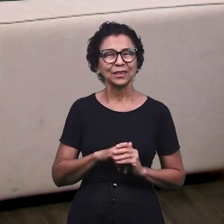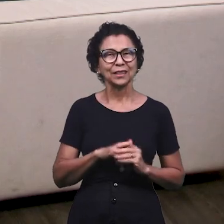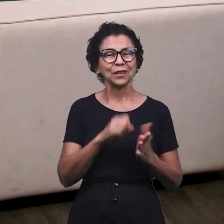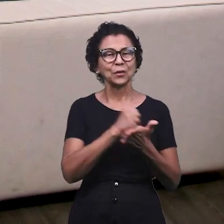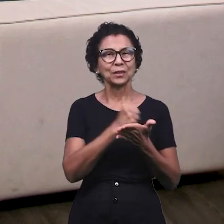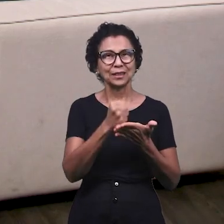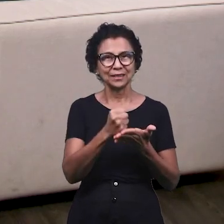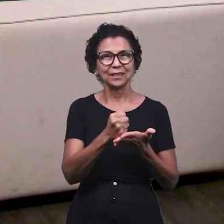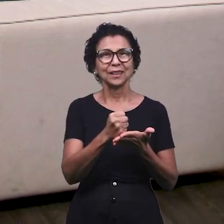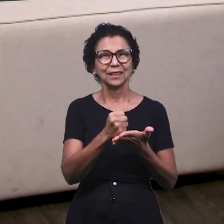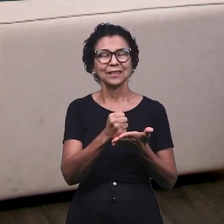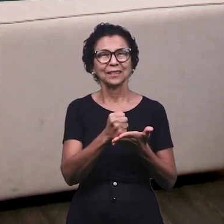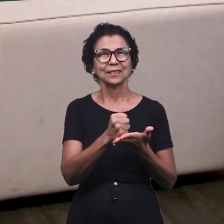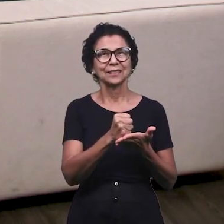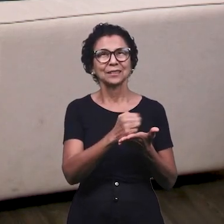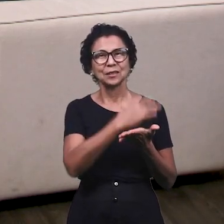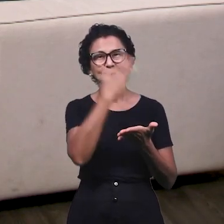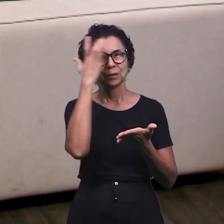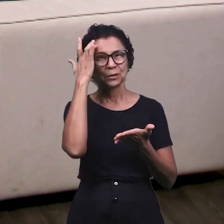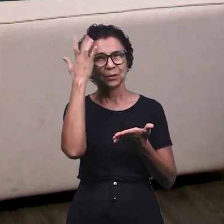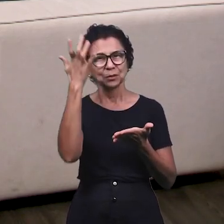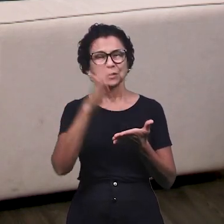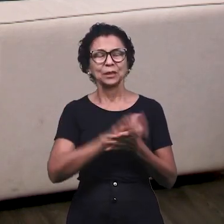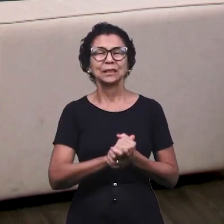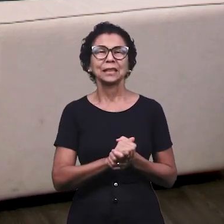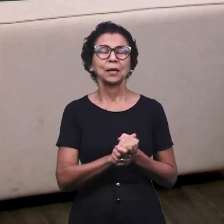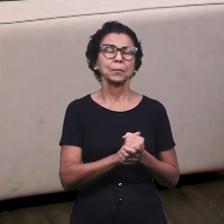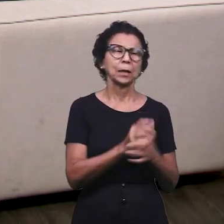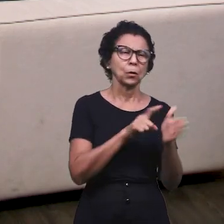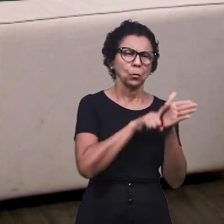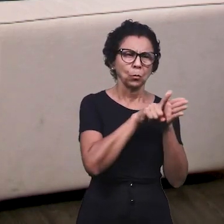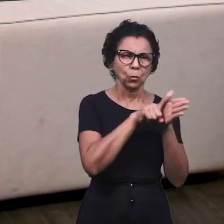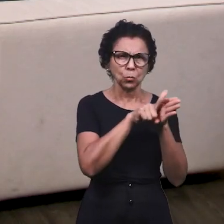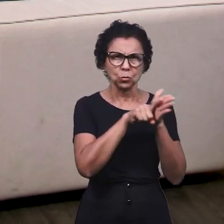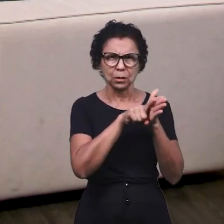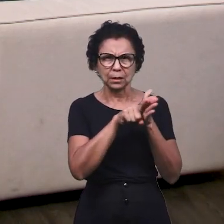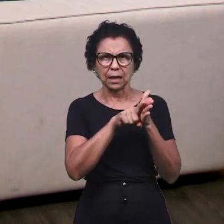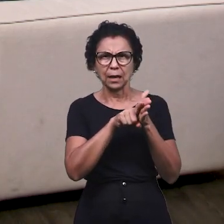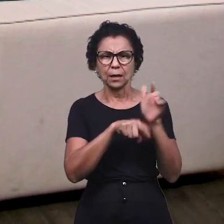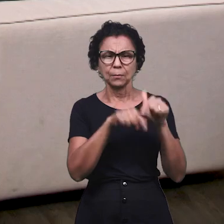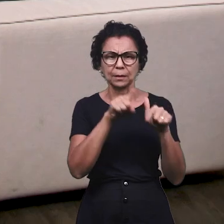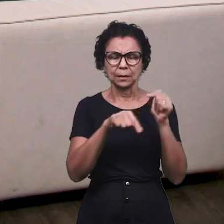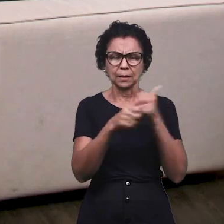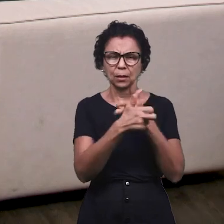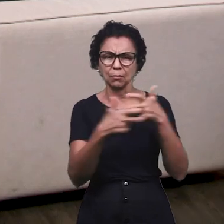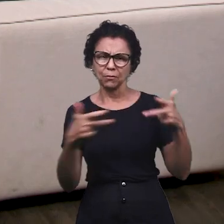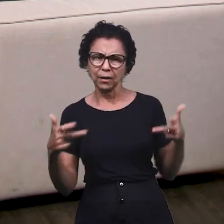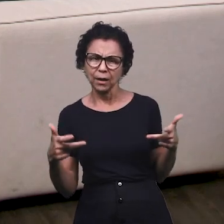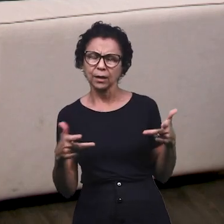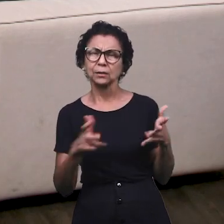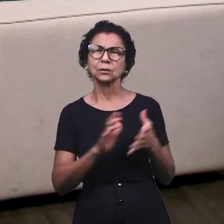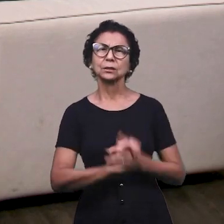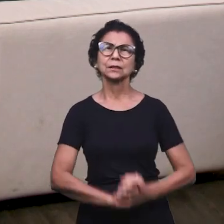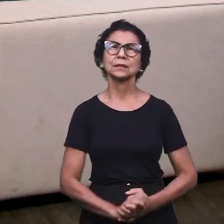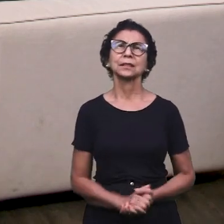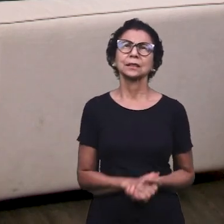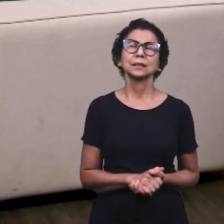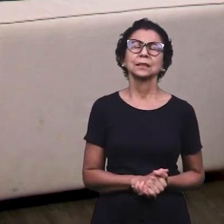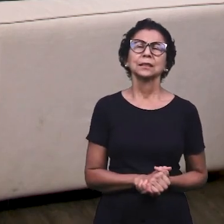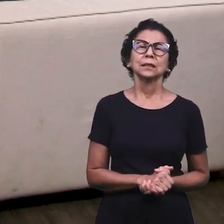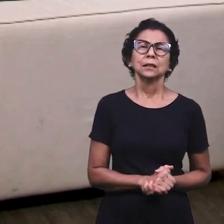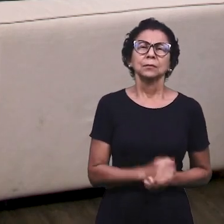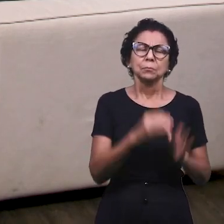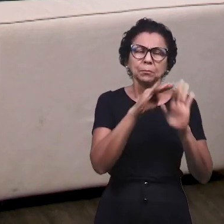esse serviço para você. Você vai buscar consultoria, né? uma consultoria, um prestador de serviço que vai te entregar o